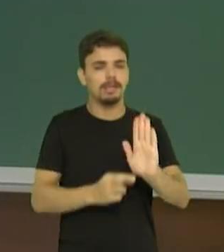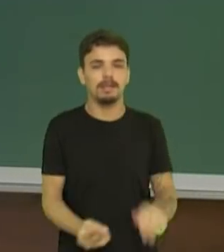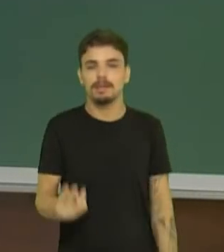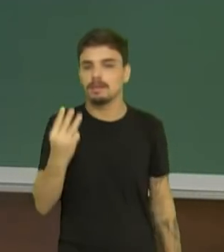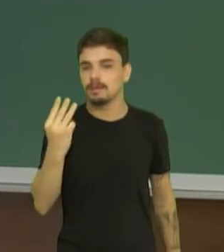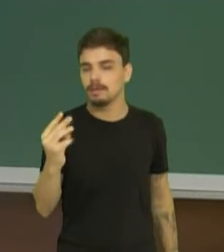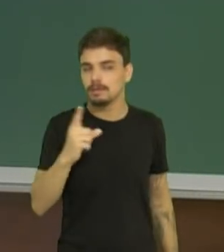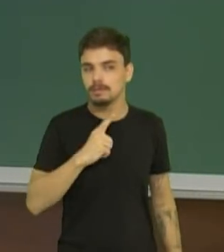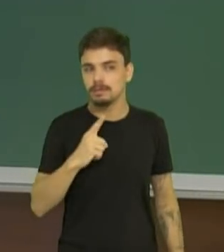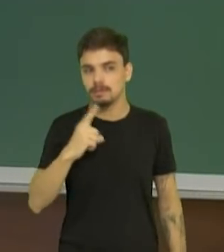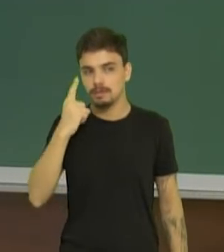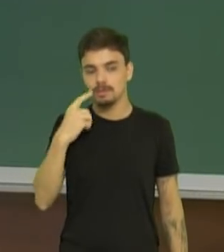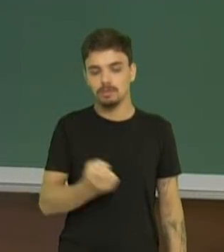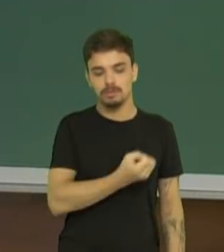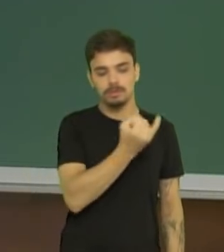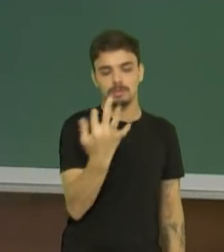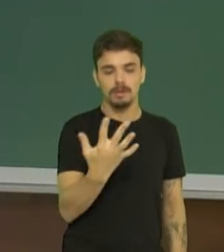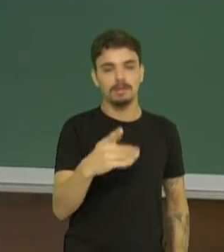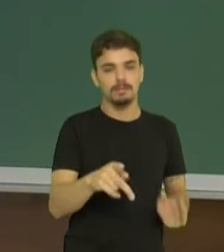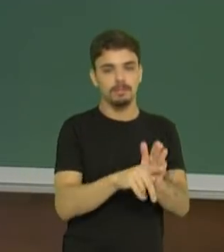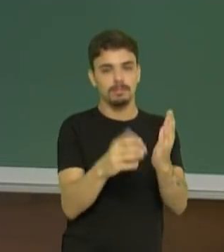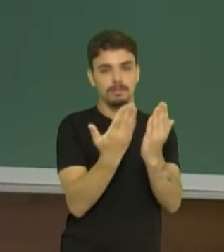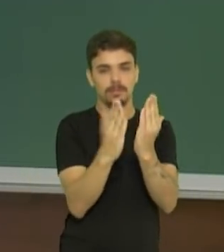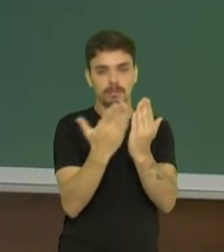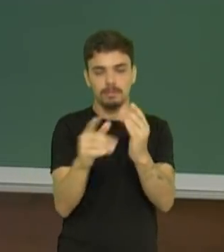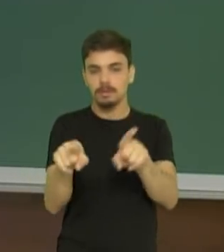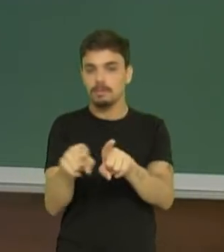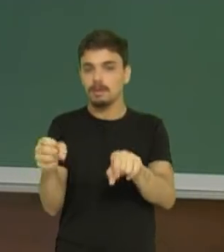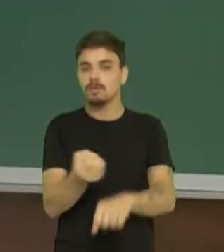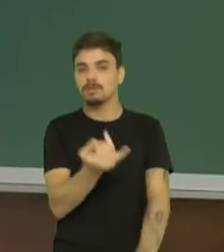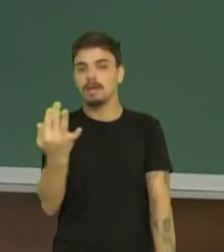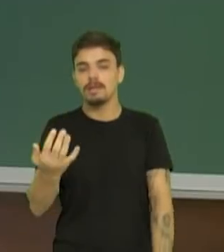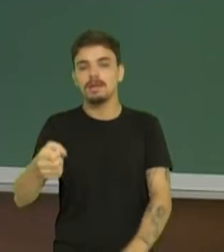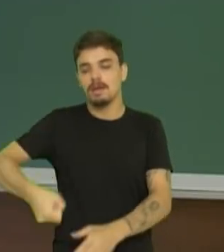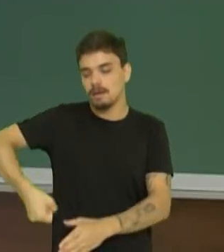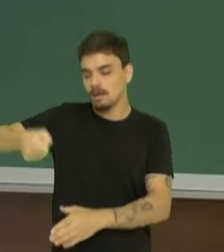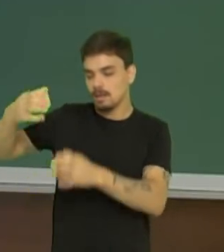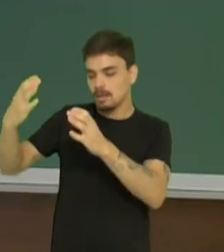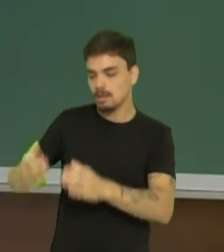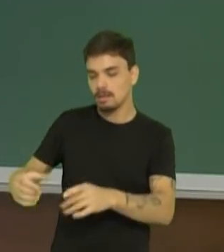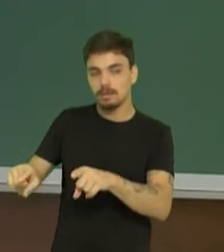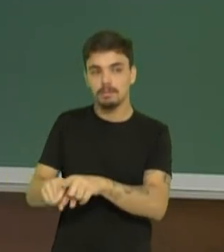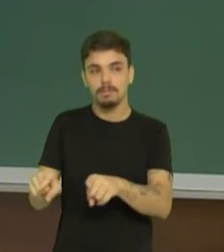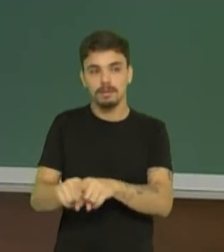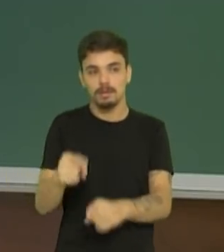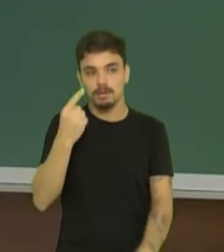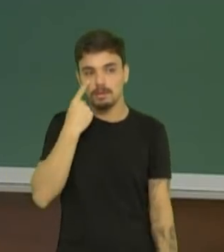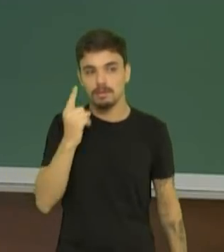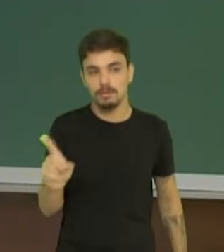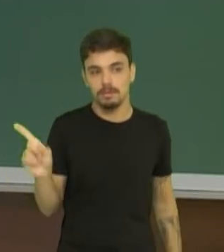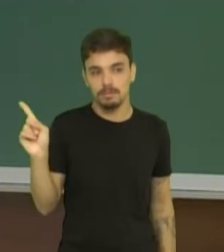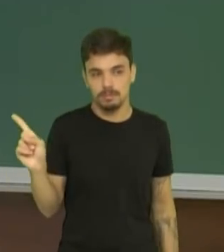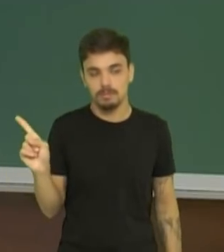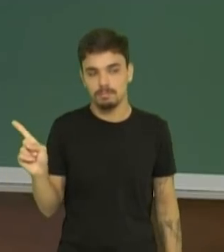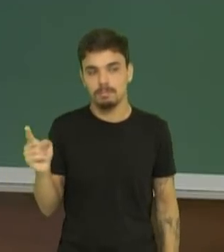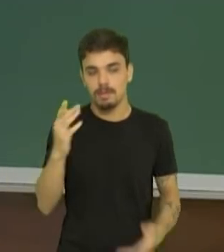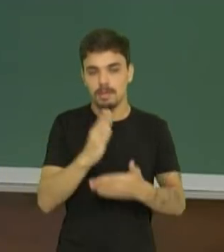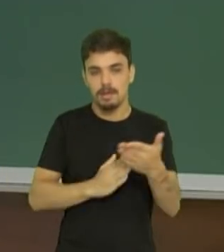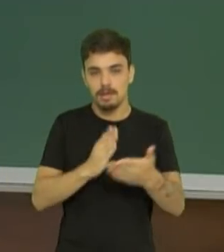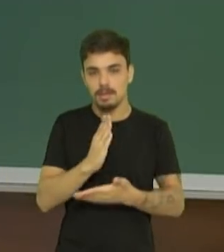Quantidade de portas e galões, 1/3 de portas usei 10 galões, metade das portas eu vou usar X